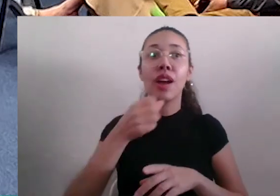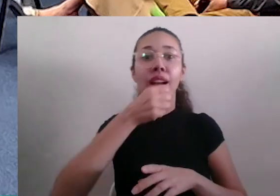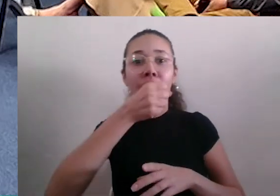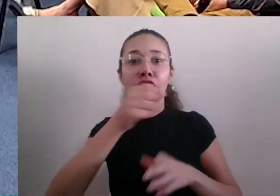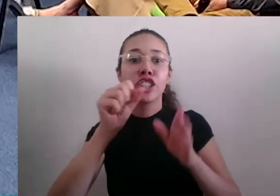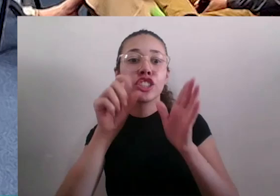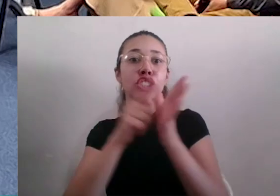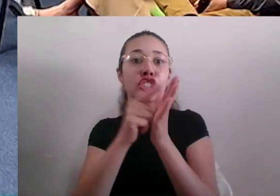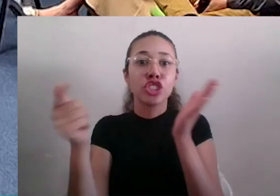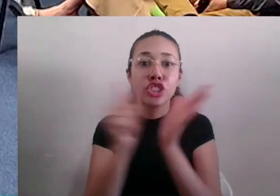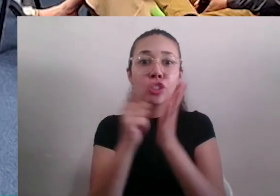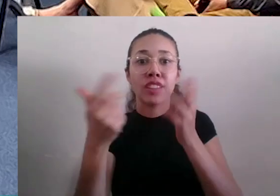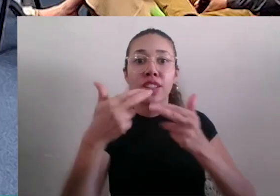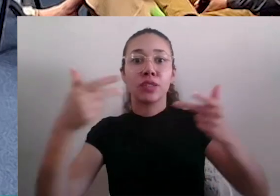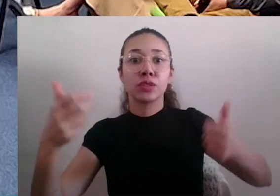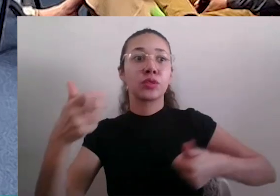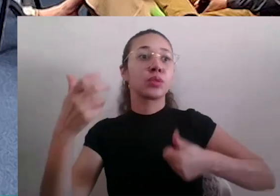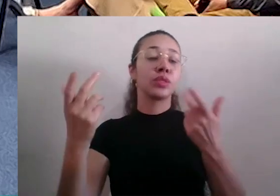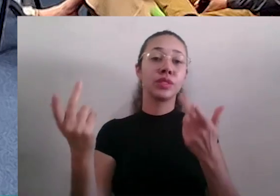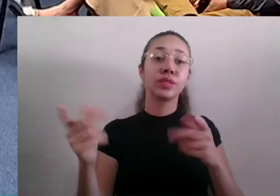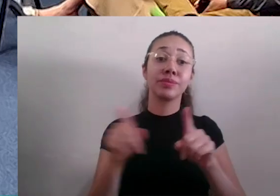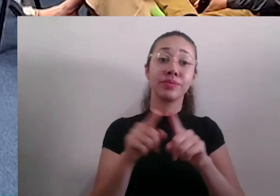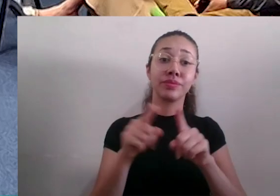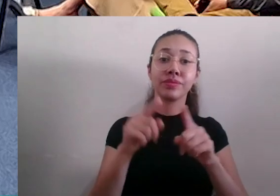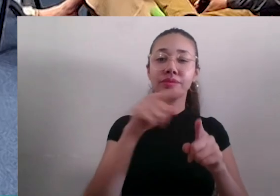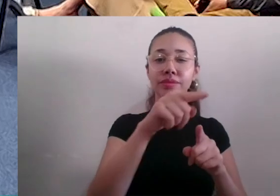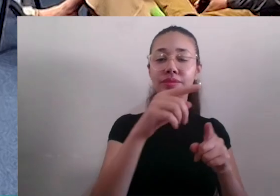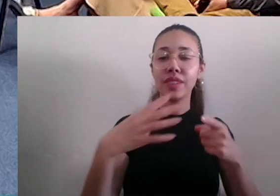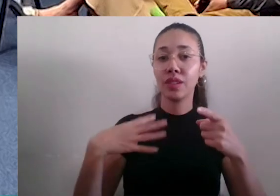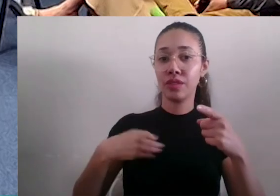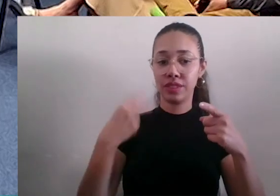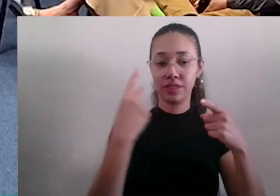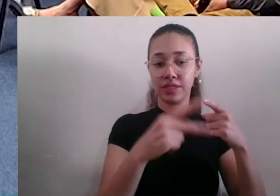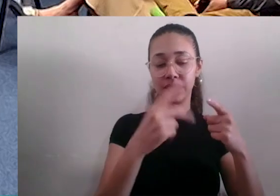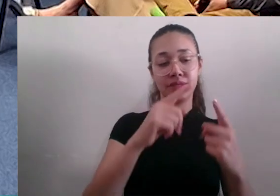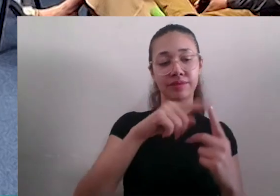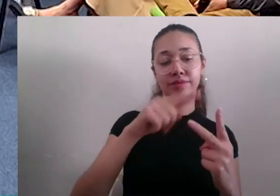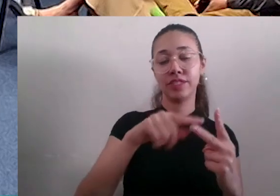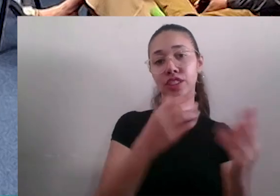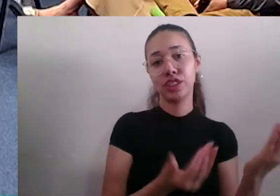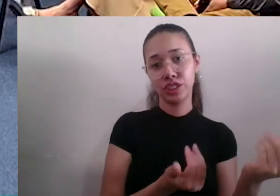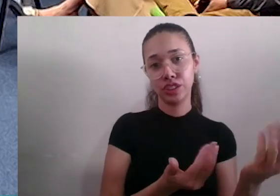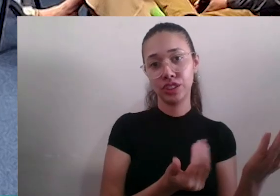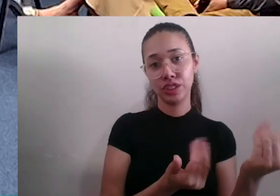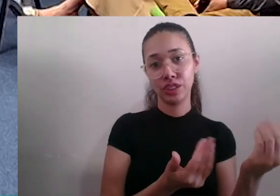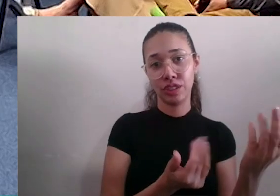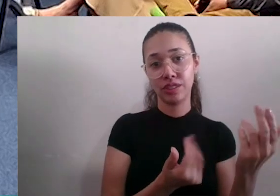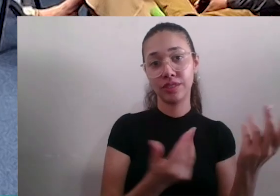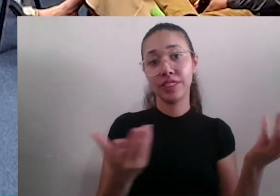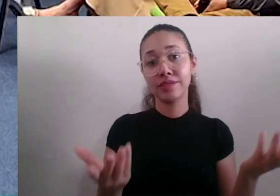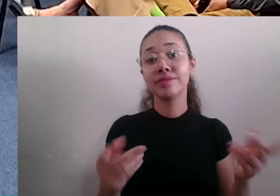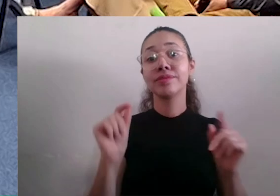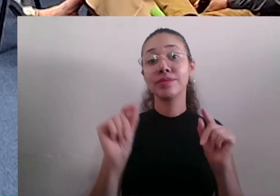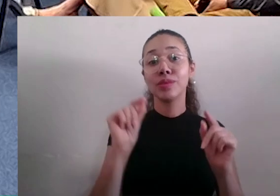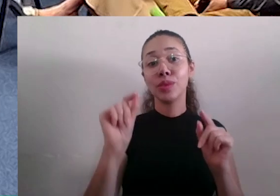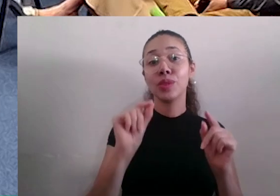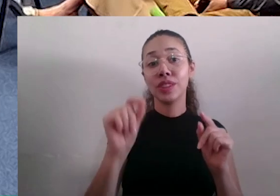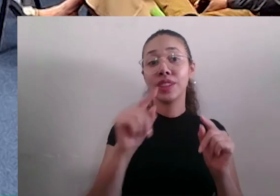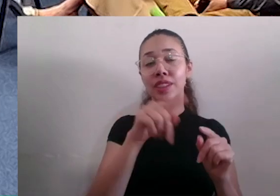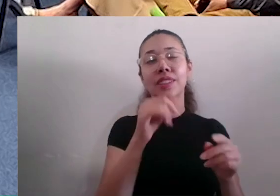eram adolescentes na época os filhos e eh enfim a mãe era uma senhora e eles tiveram que ficar de